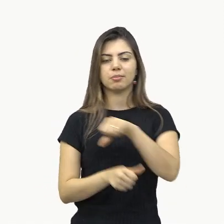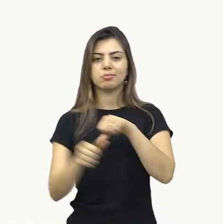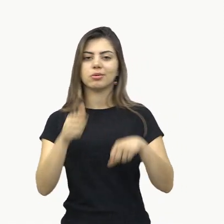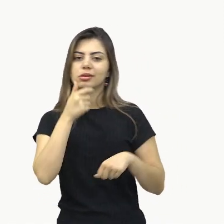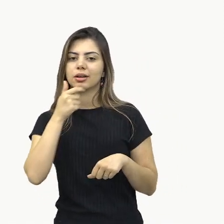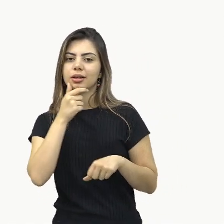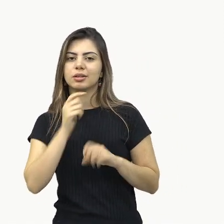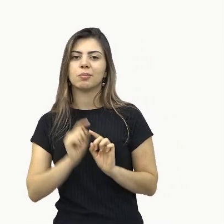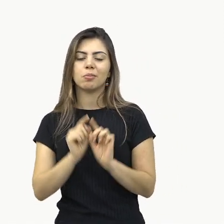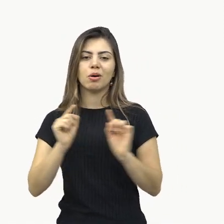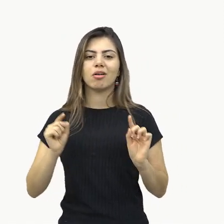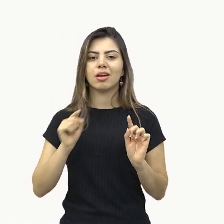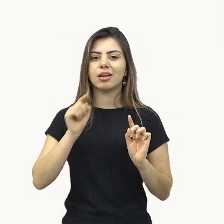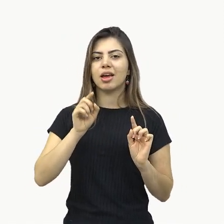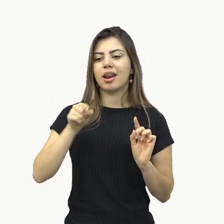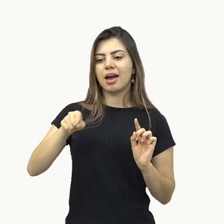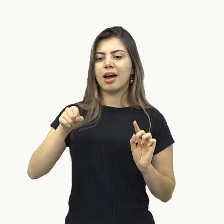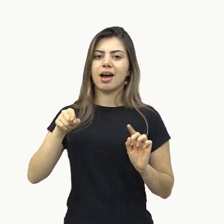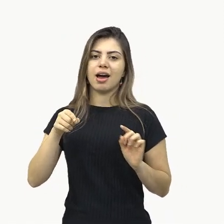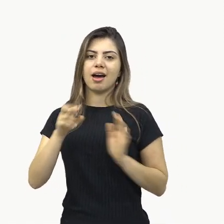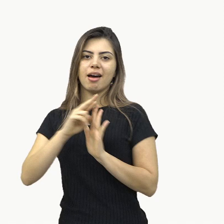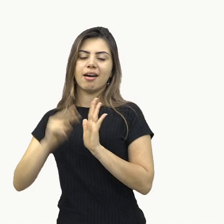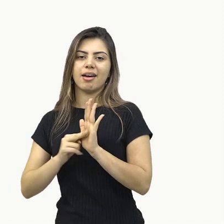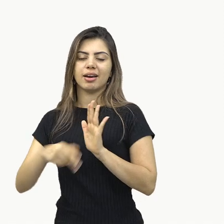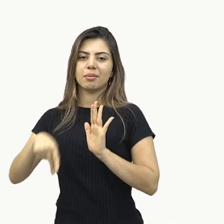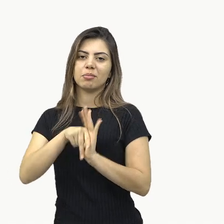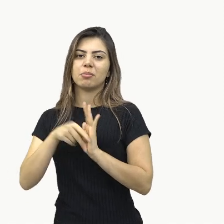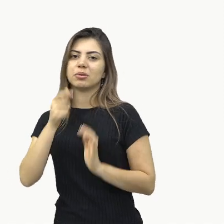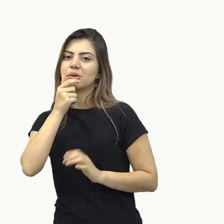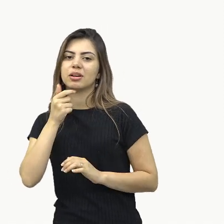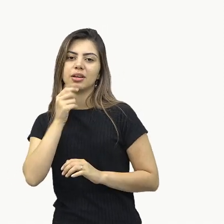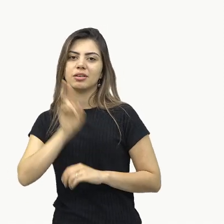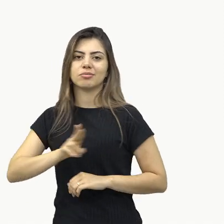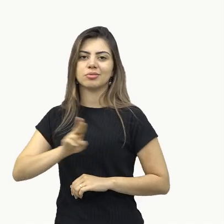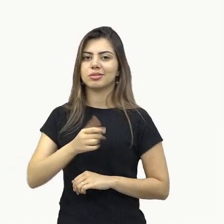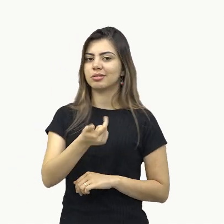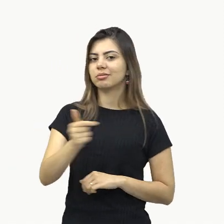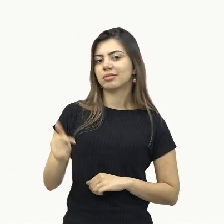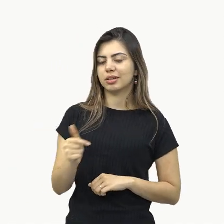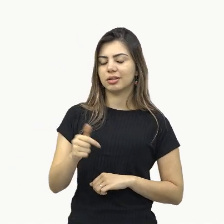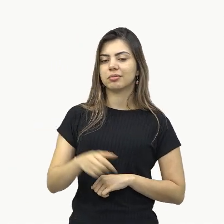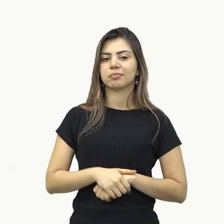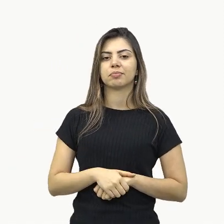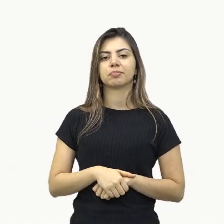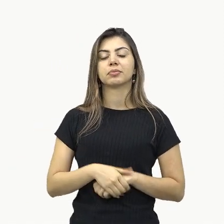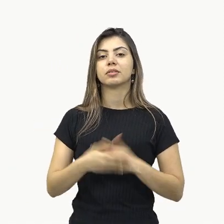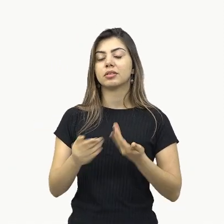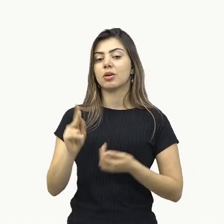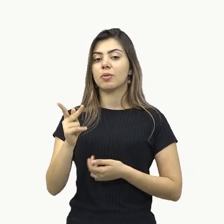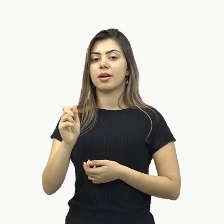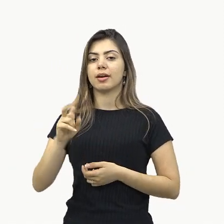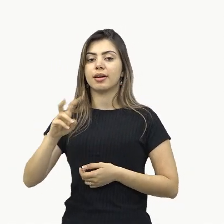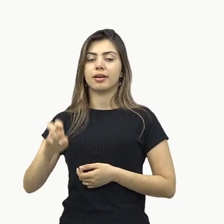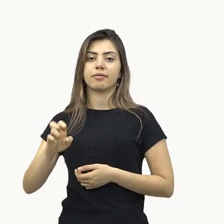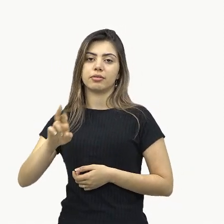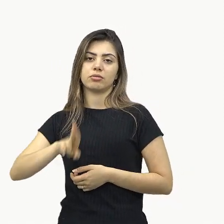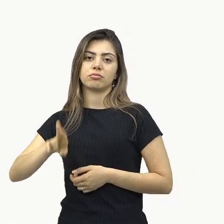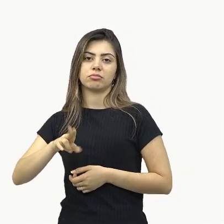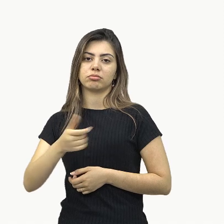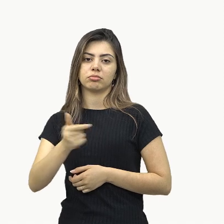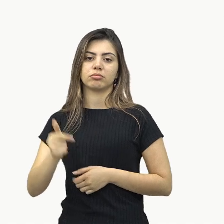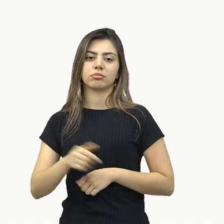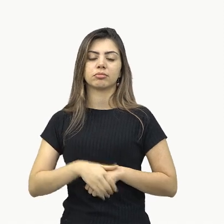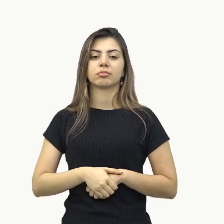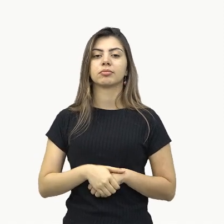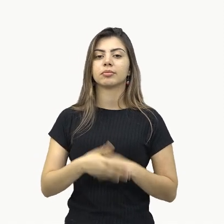para responder a idade. Eu vou utilizar sempre o verbo to be. I am 17 years old. Eu tenho, né? Eu